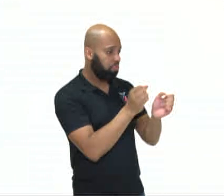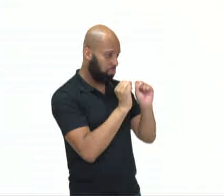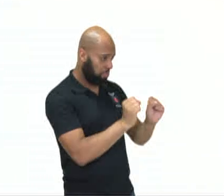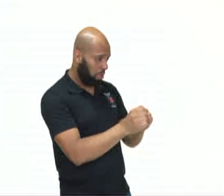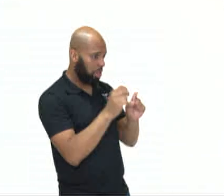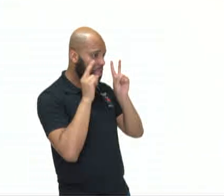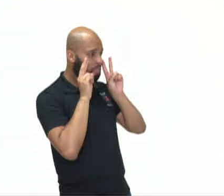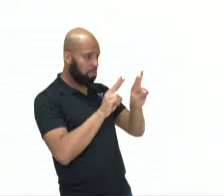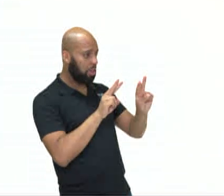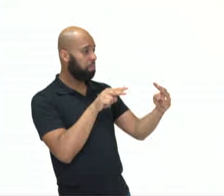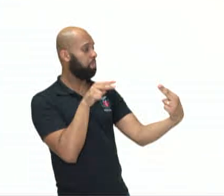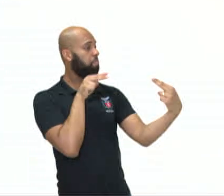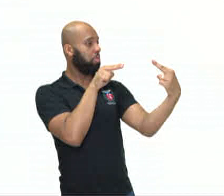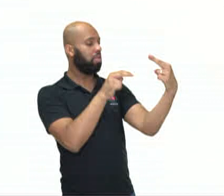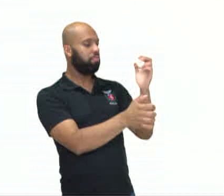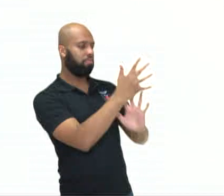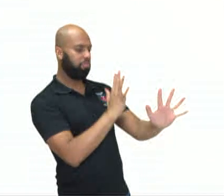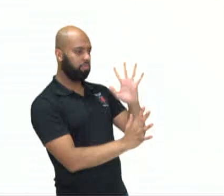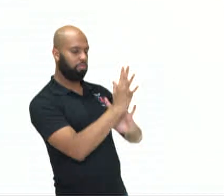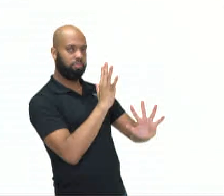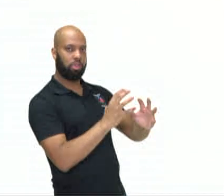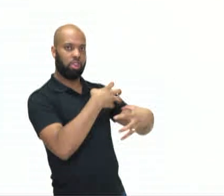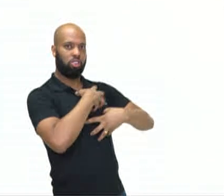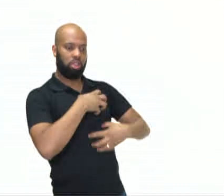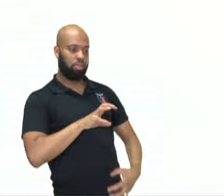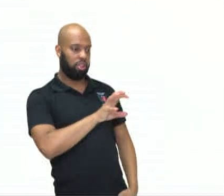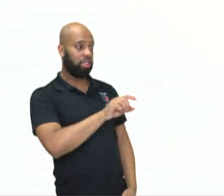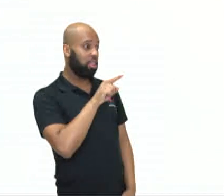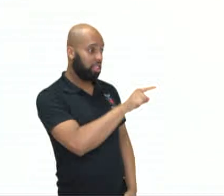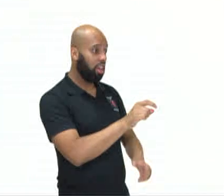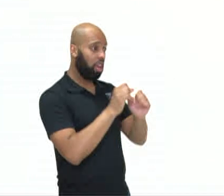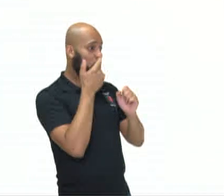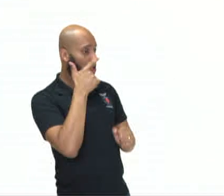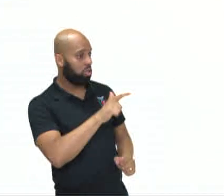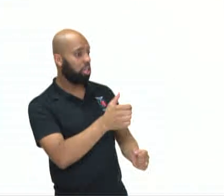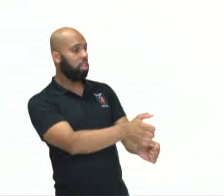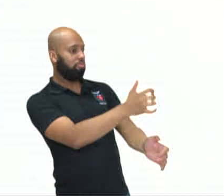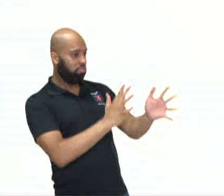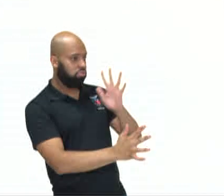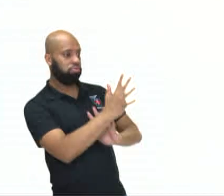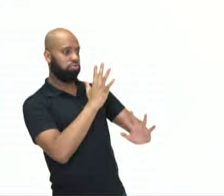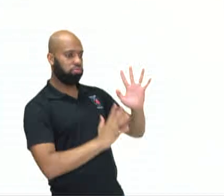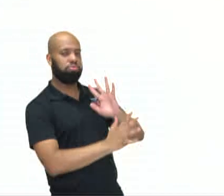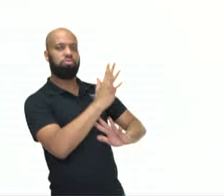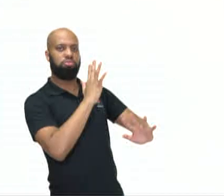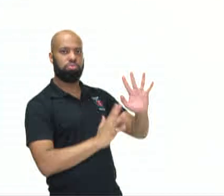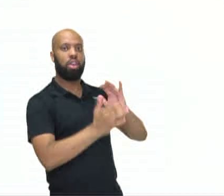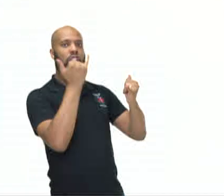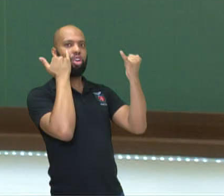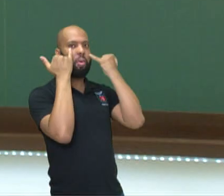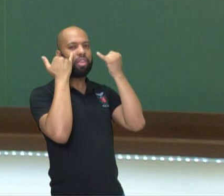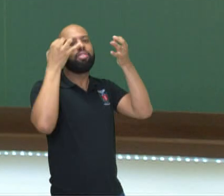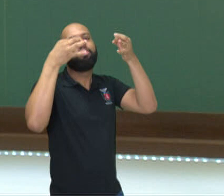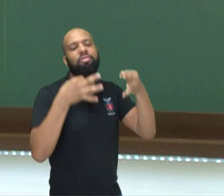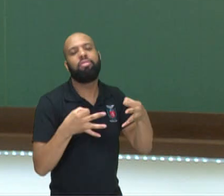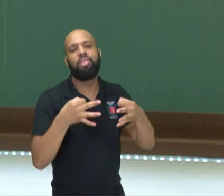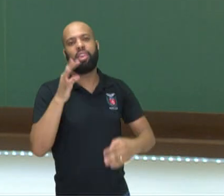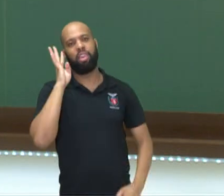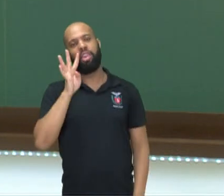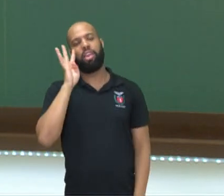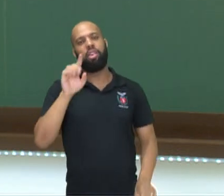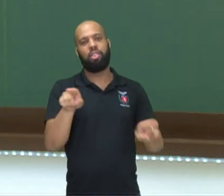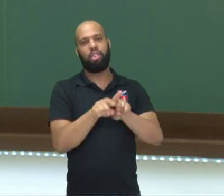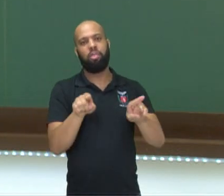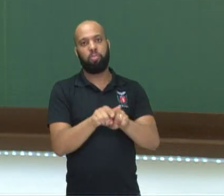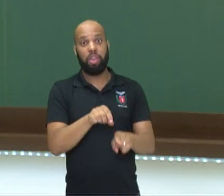contato visual. Isso permitirá que ela consiga falar e transmitir a informação correta. Isso é muito legal,